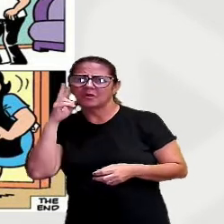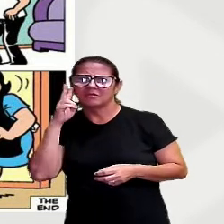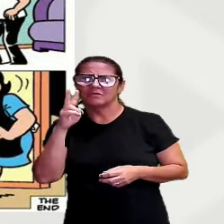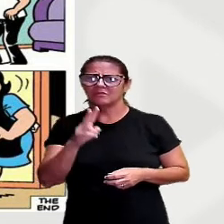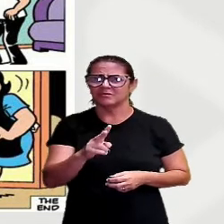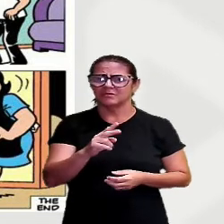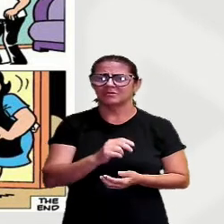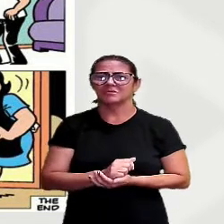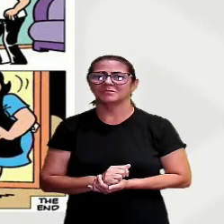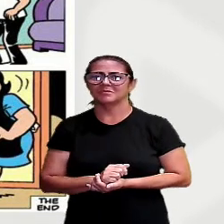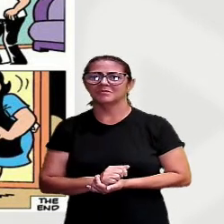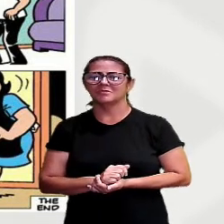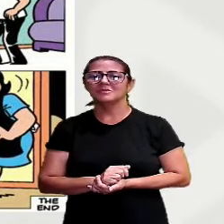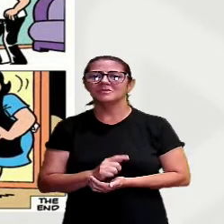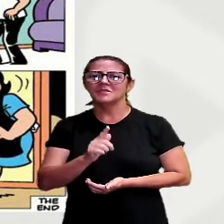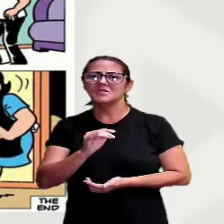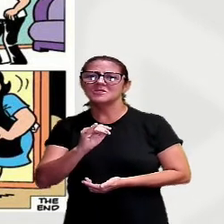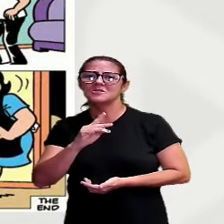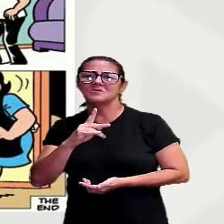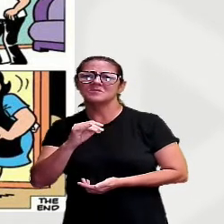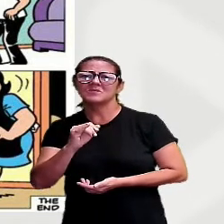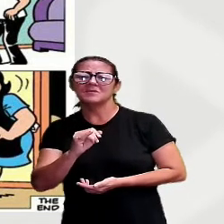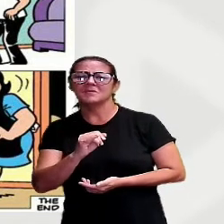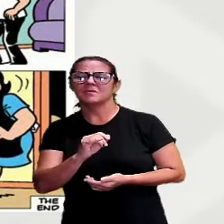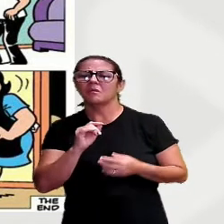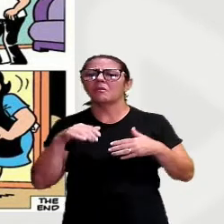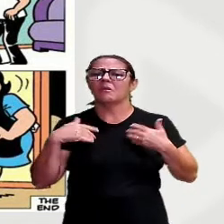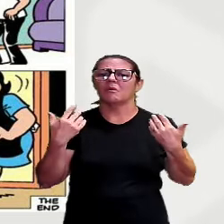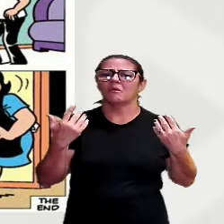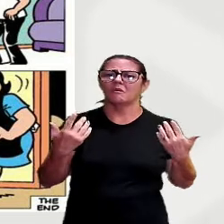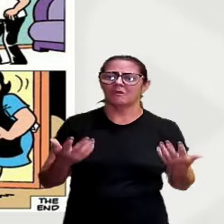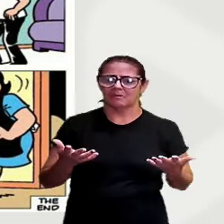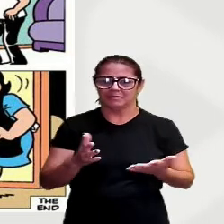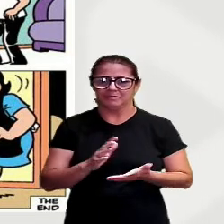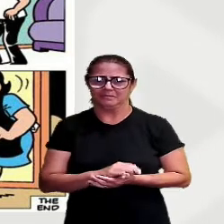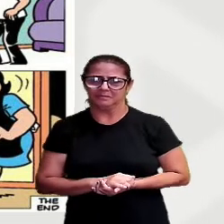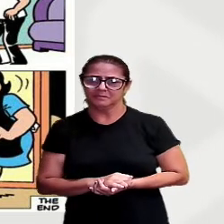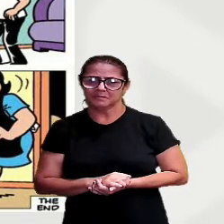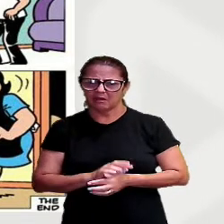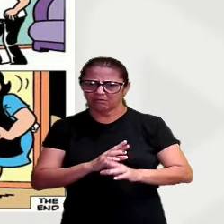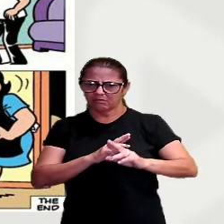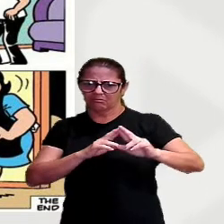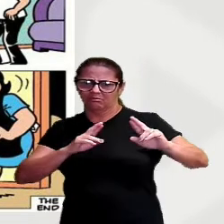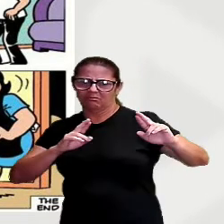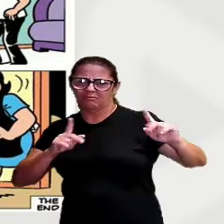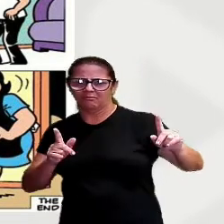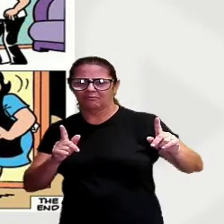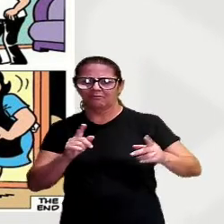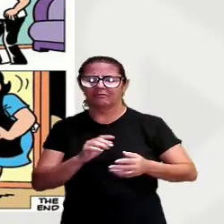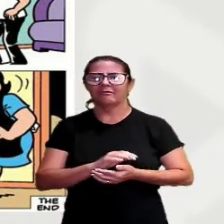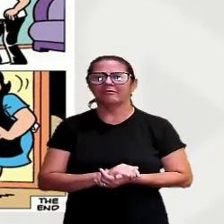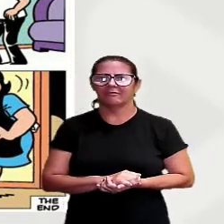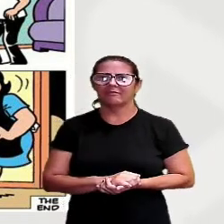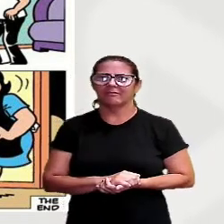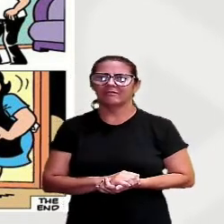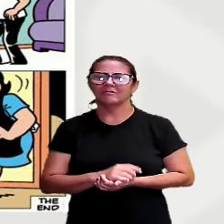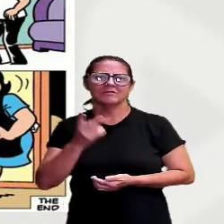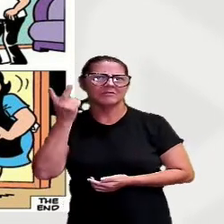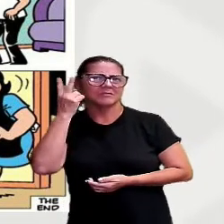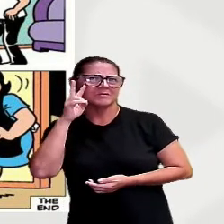da Mônica, né, gente? A gente tem aí essa historinha que é considerado um gibi, diferente aí das histórias que a gente chama